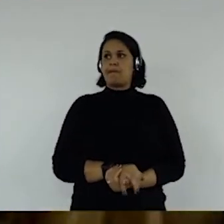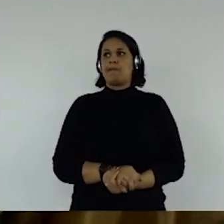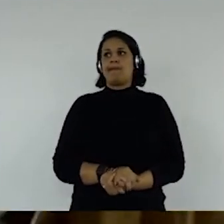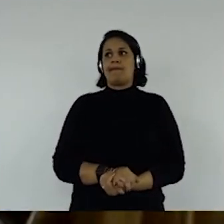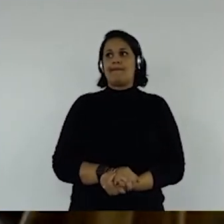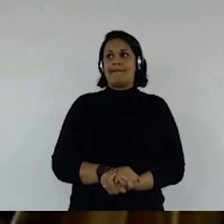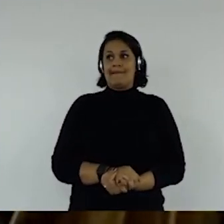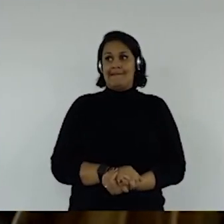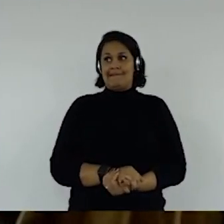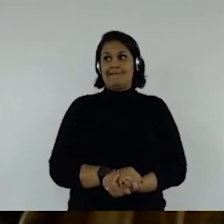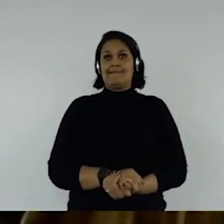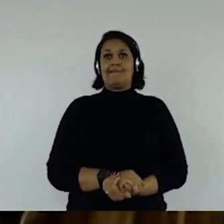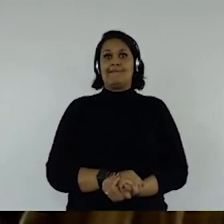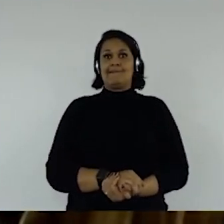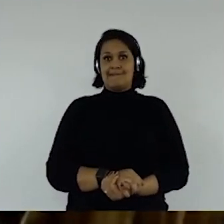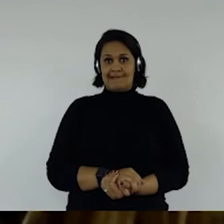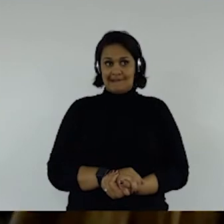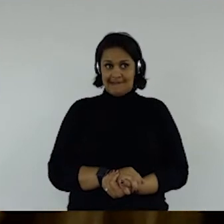Ainda